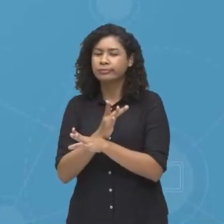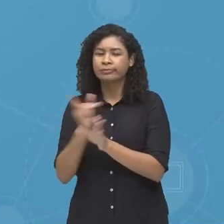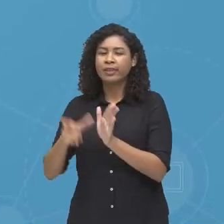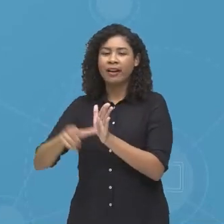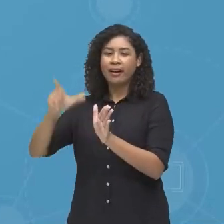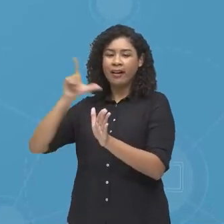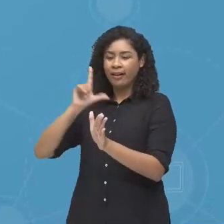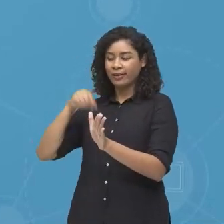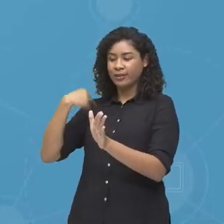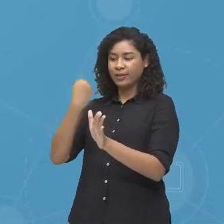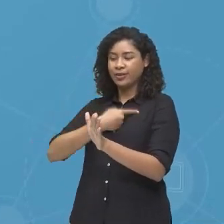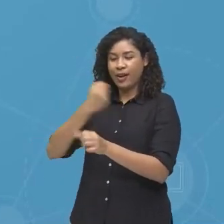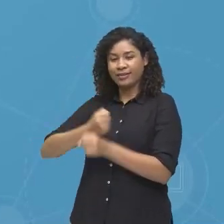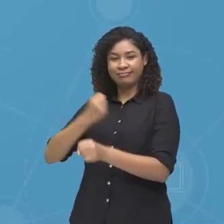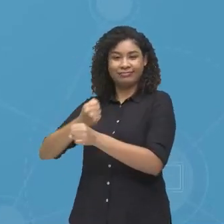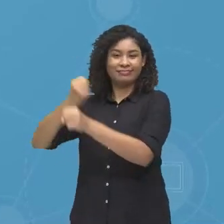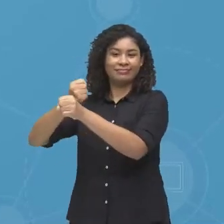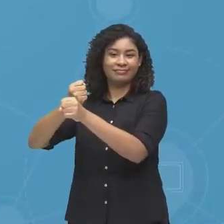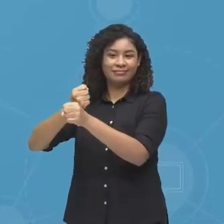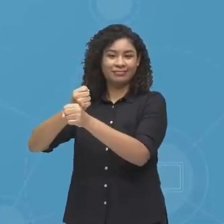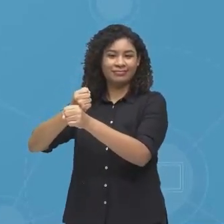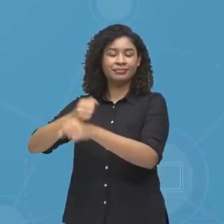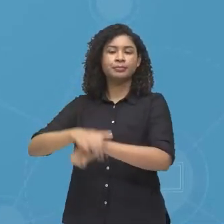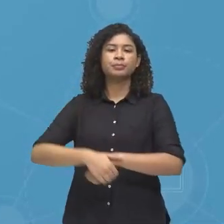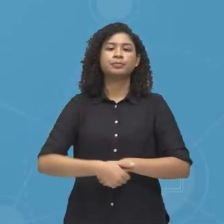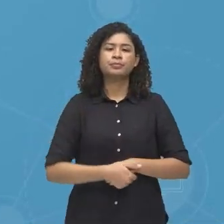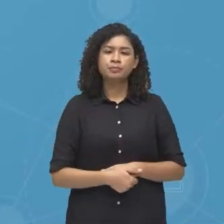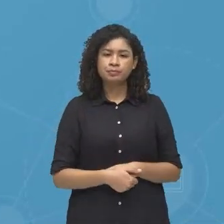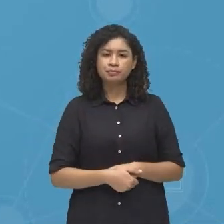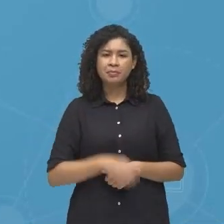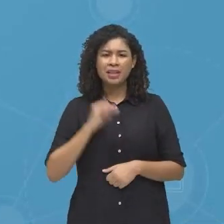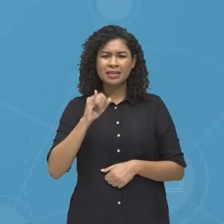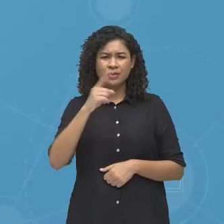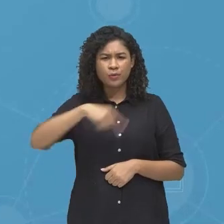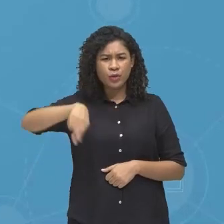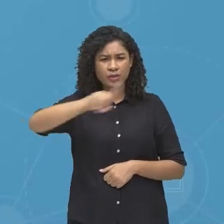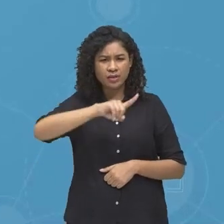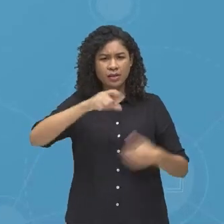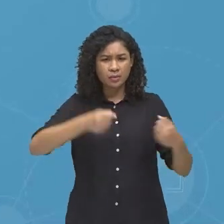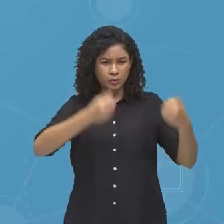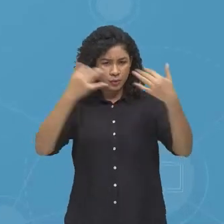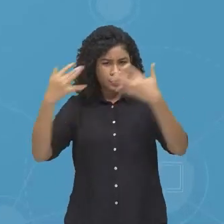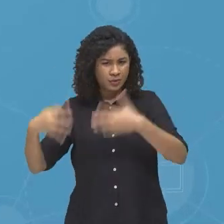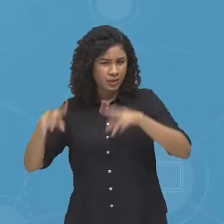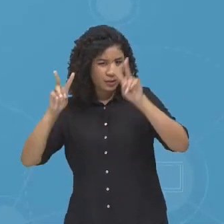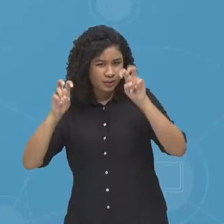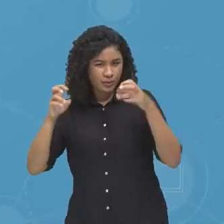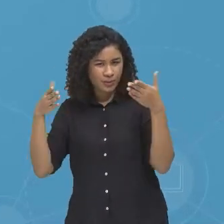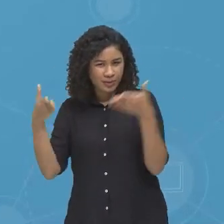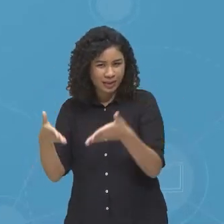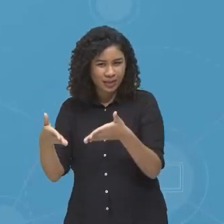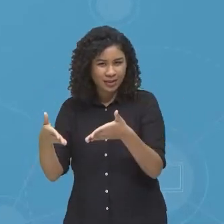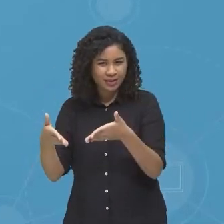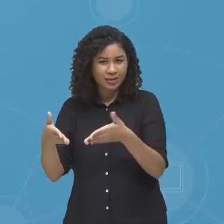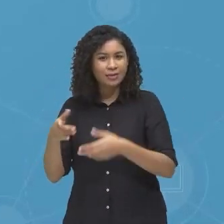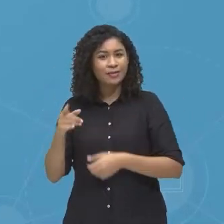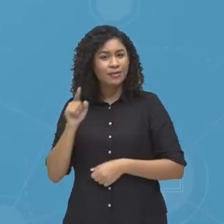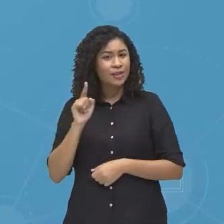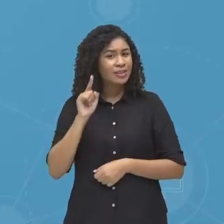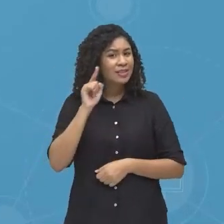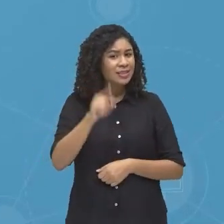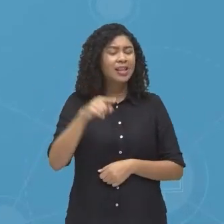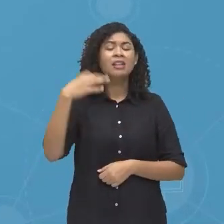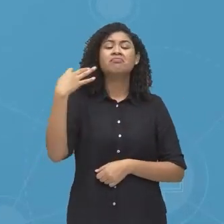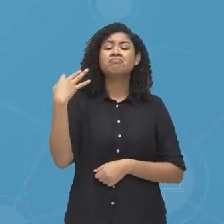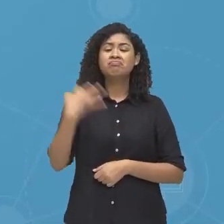Né? Ruth, quando tu pontuas que a casa existe porque nós existimos, você está